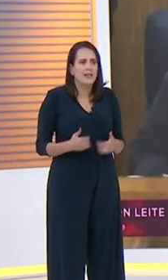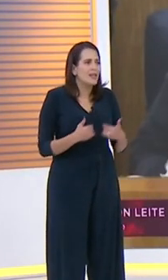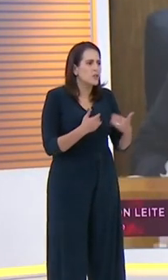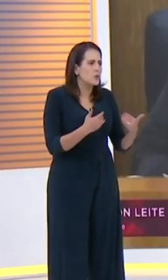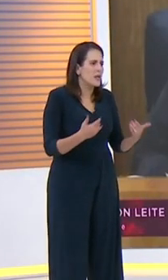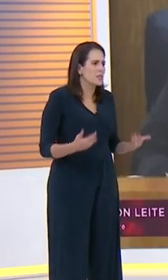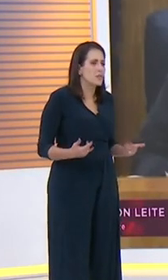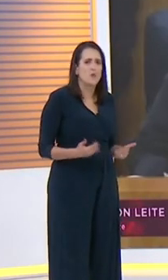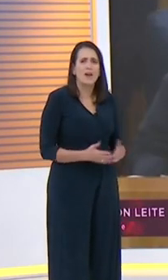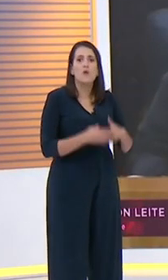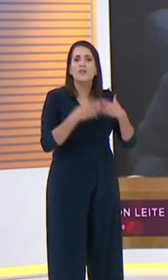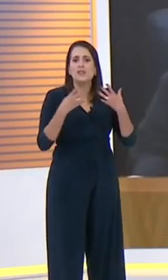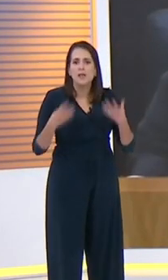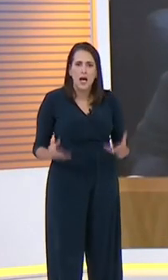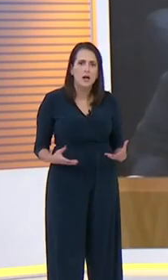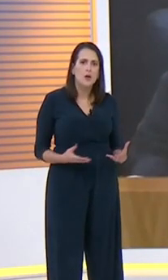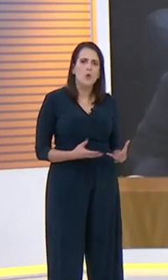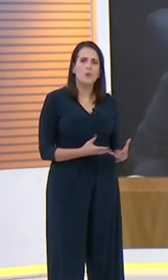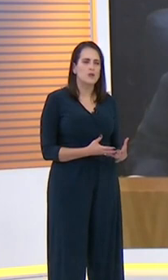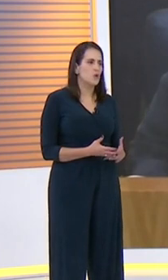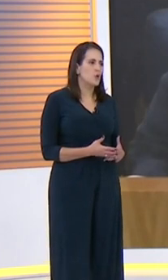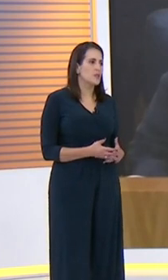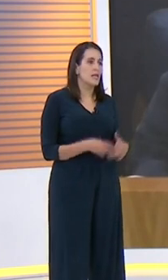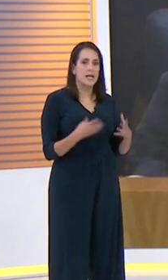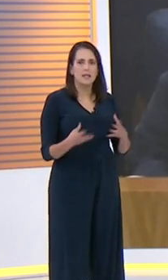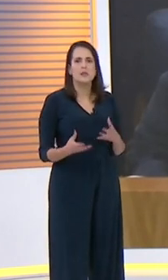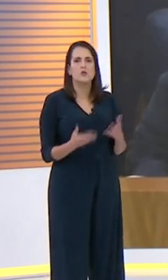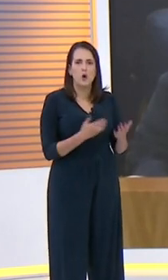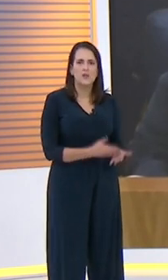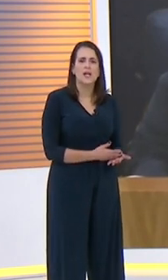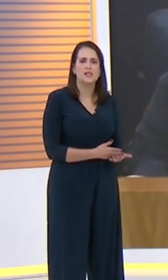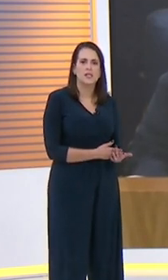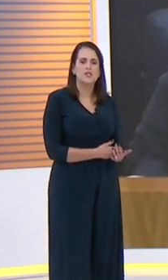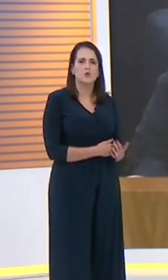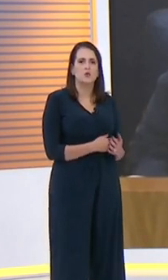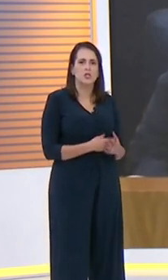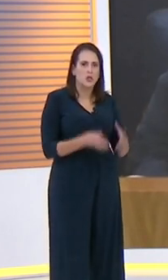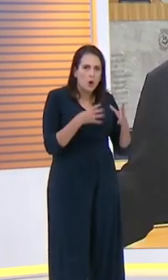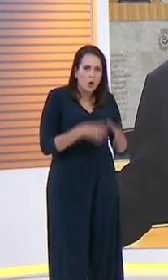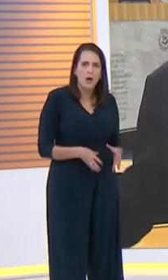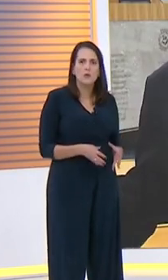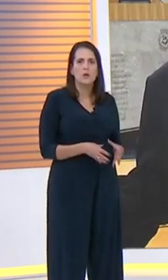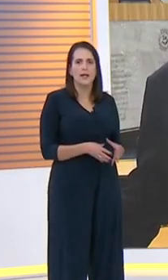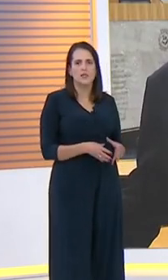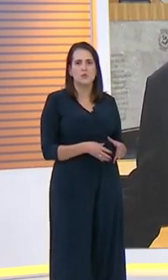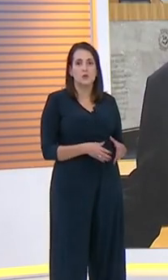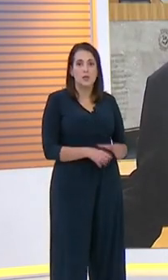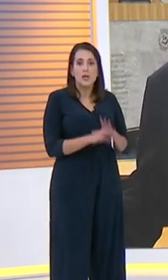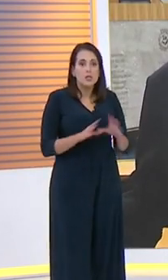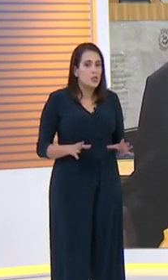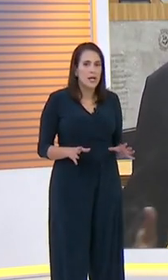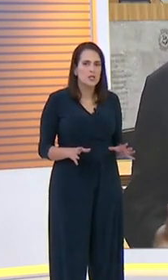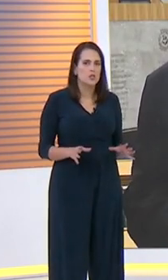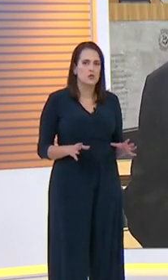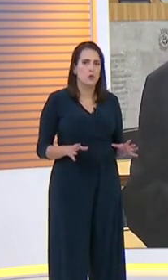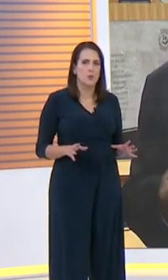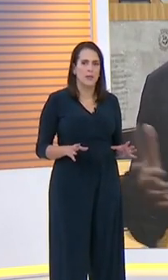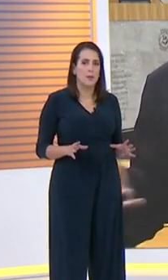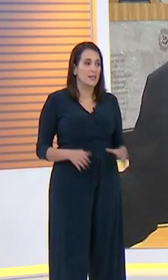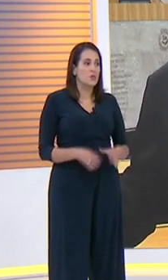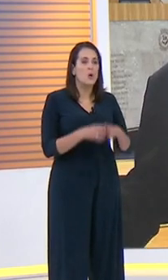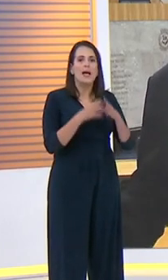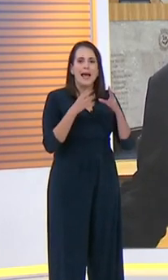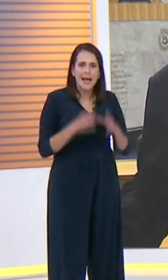estudar, vai ler sobre racismo, vai conversar com pessoas negras que sofrem racismo todo dia, se coloca no lugar dessas pessoas, chega de